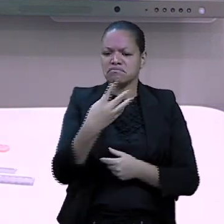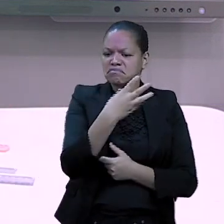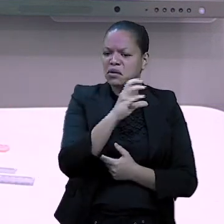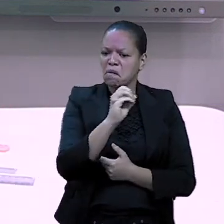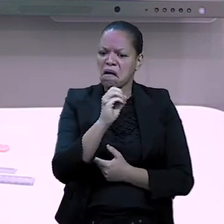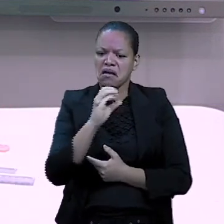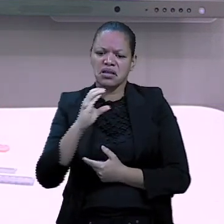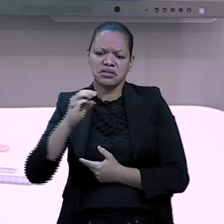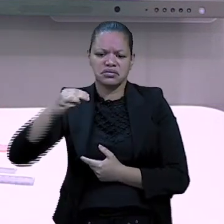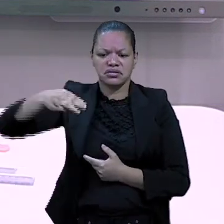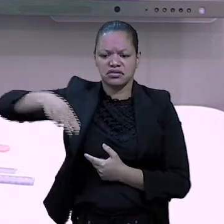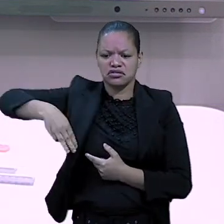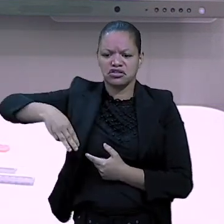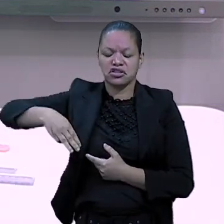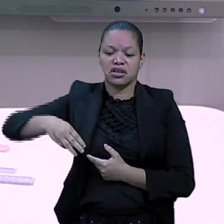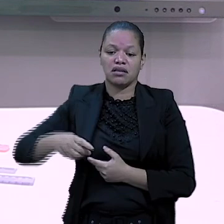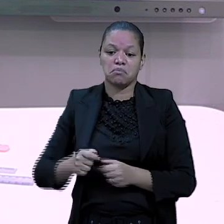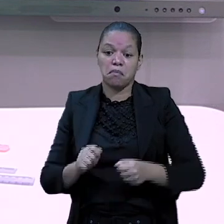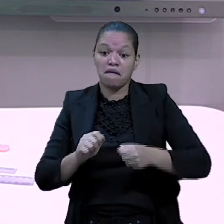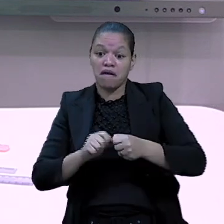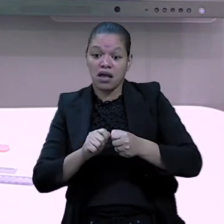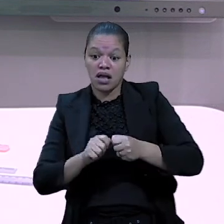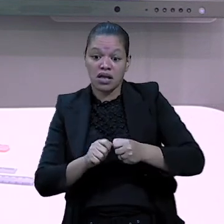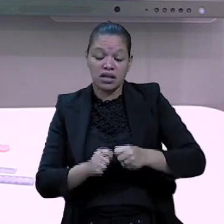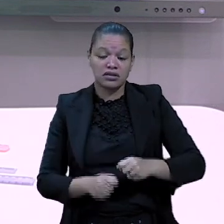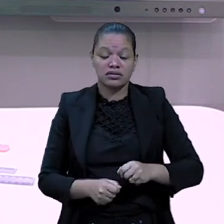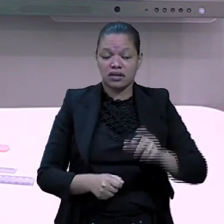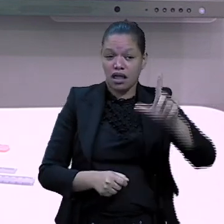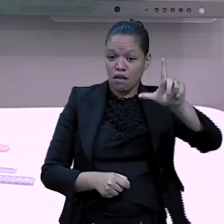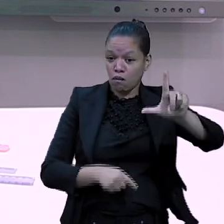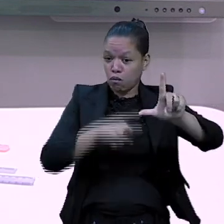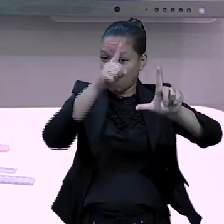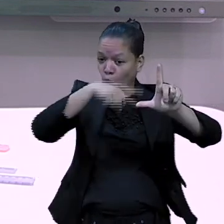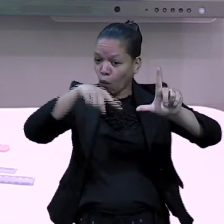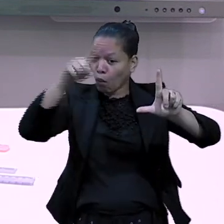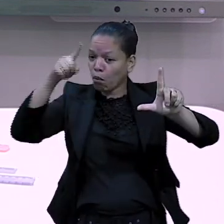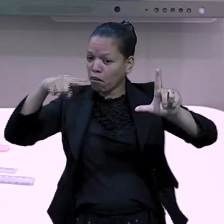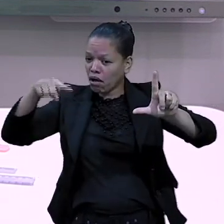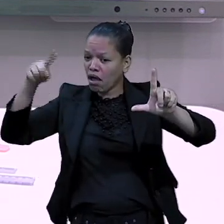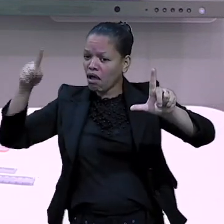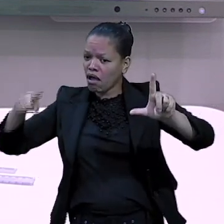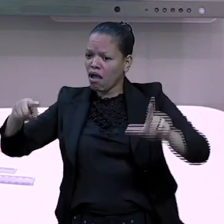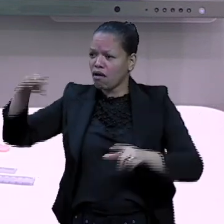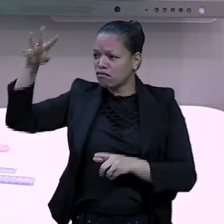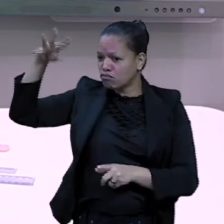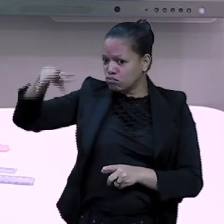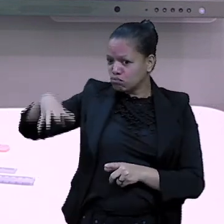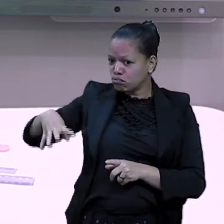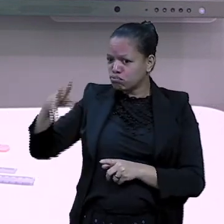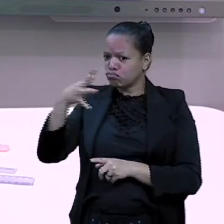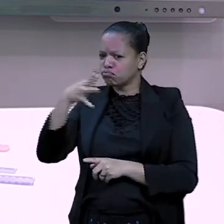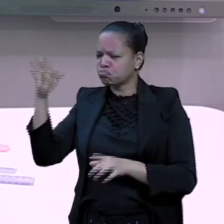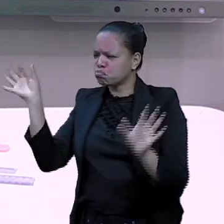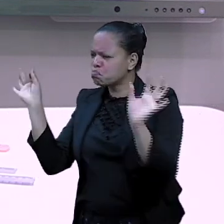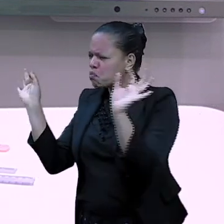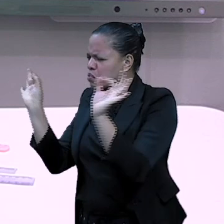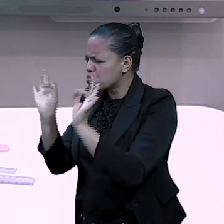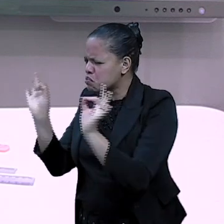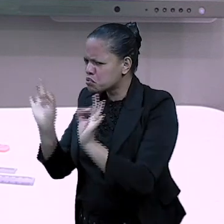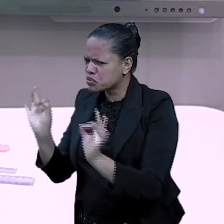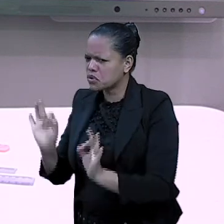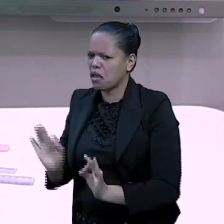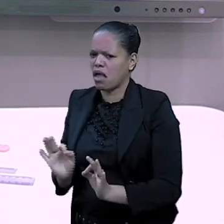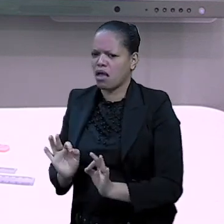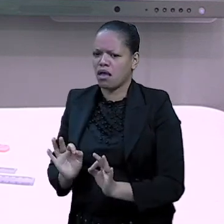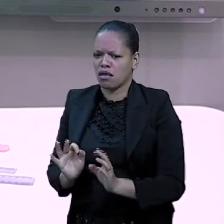fazer um gráfico, você consegue fazer uma planilha muito bem feita, porque a régua, ela ajuda a você medir direitinho e deixar